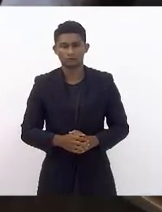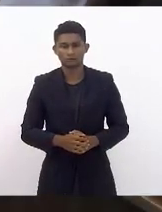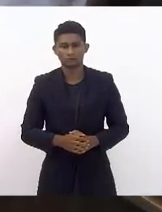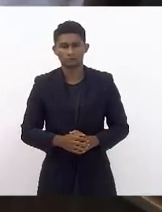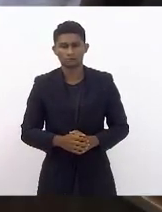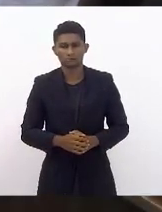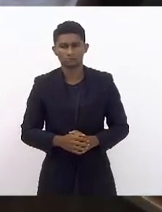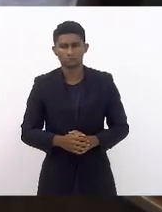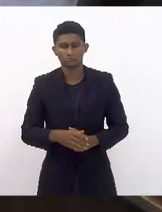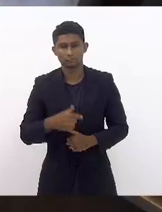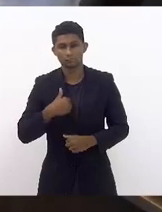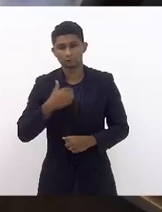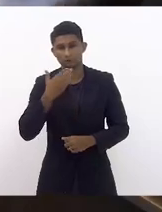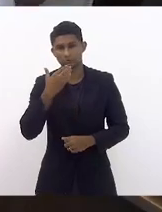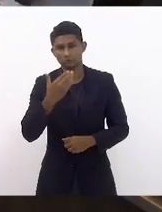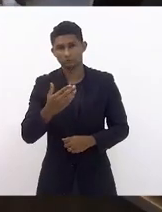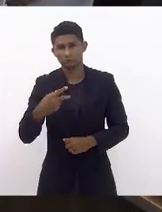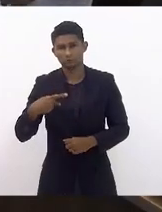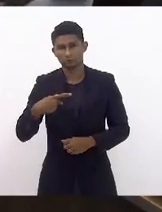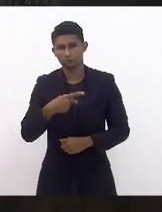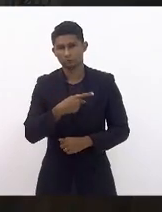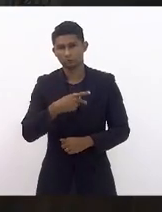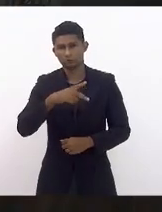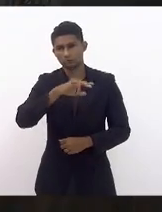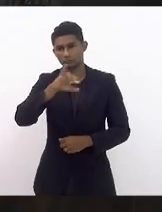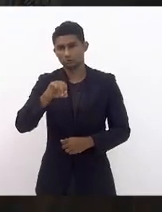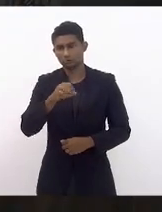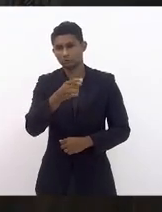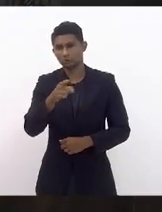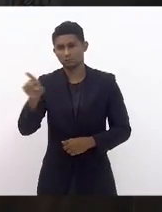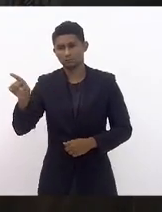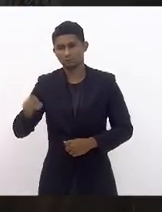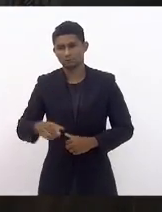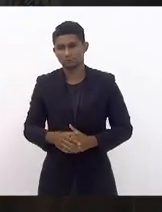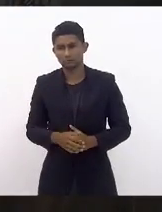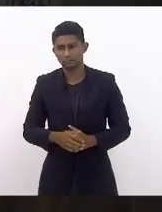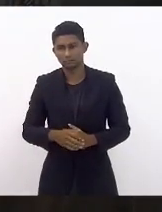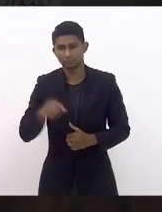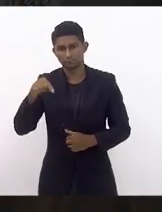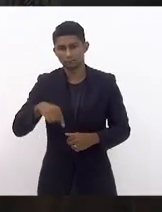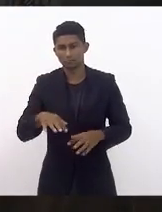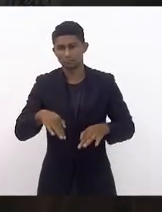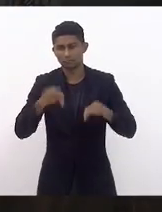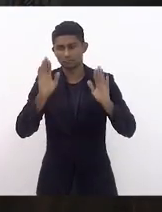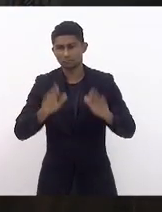Gostaria de pedir ao pastor João Emílio que encerrasse,